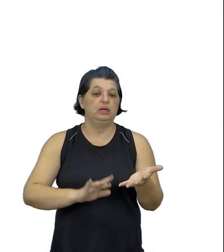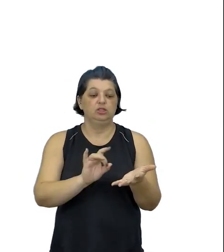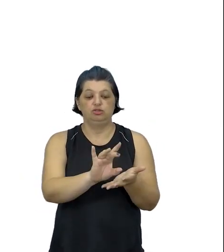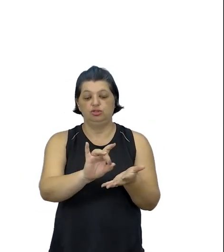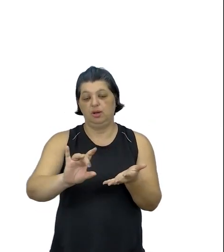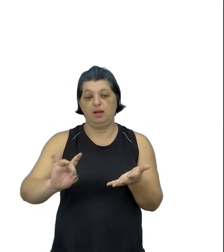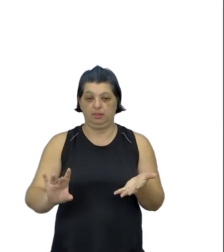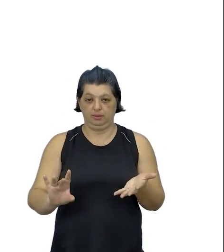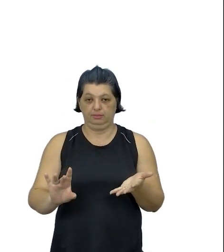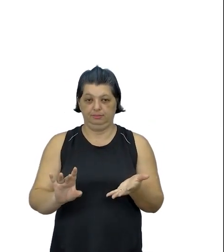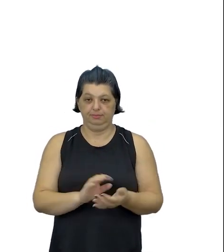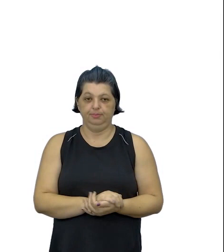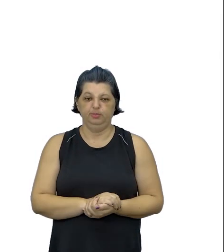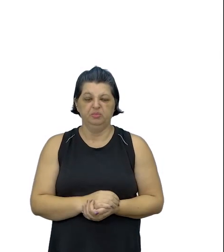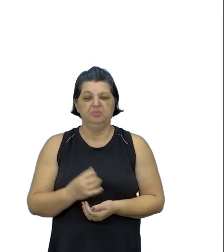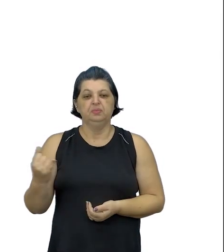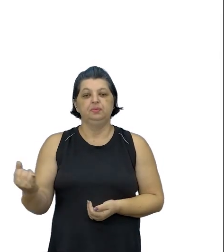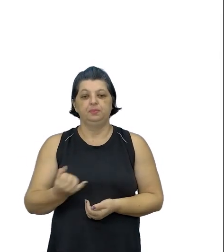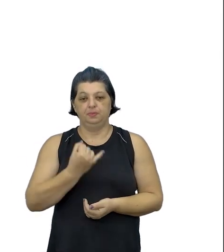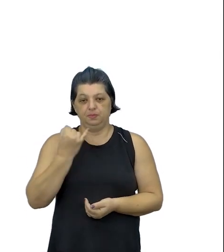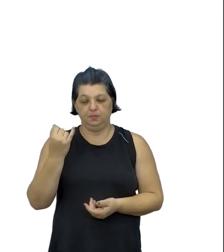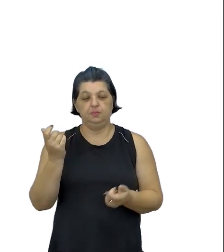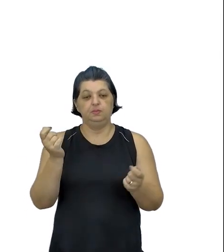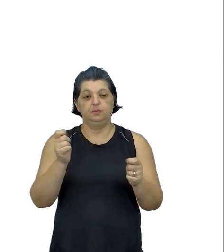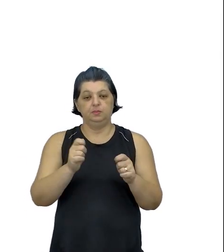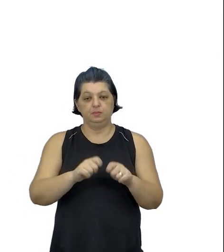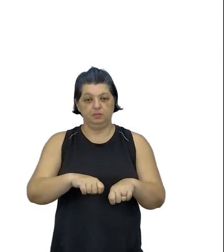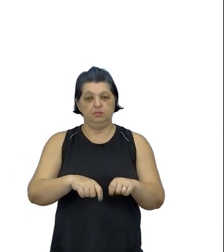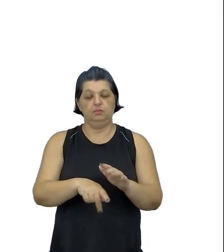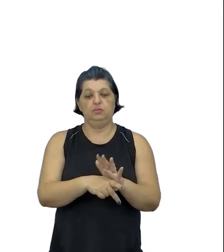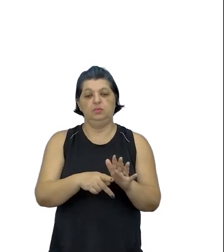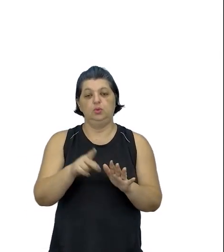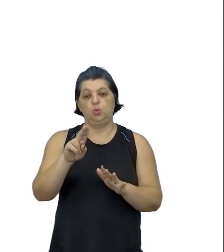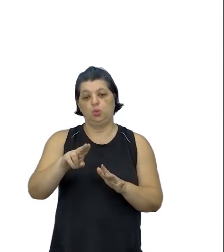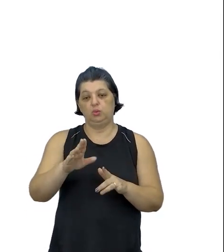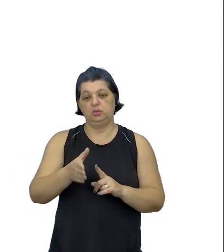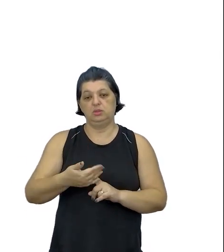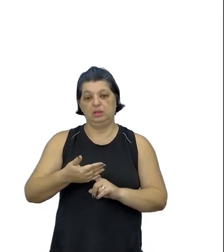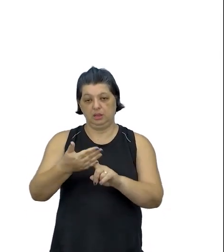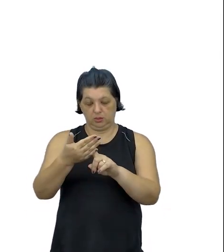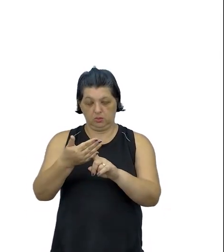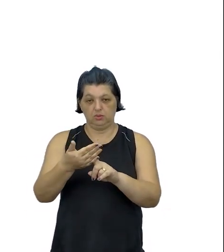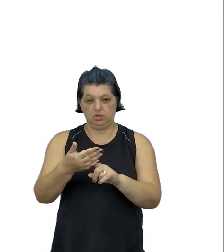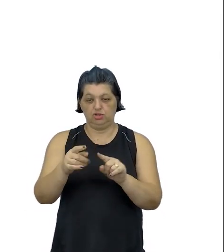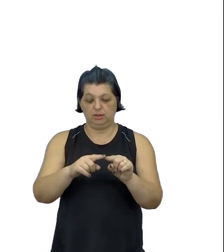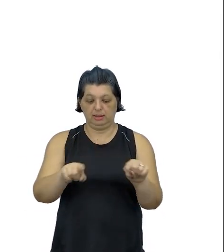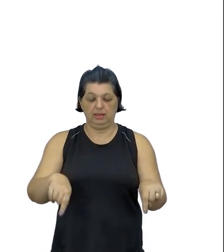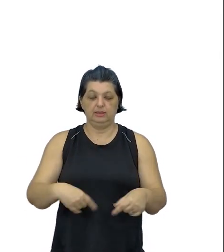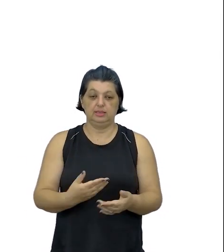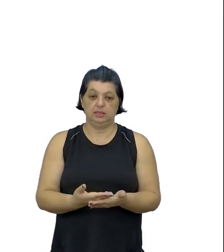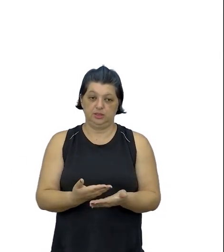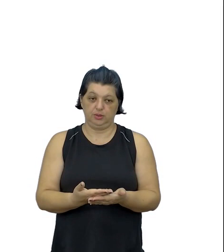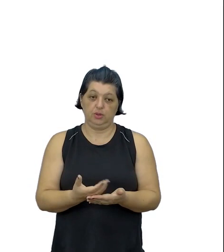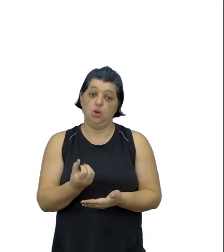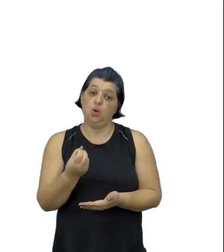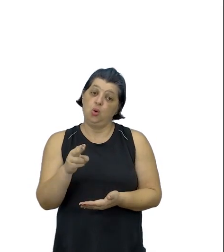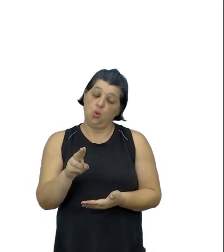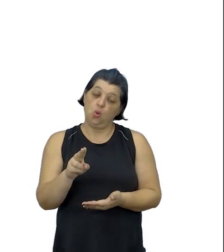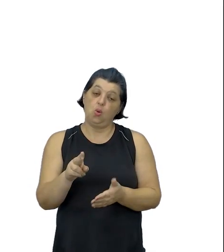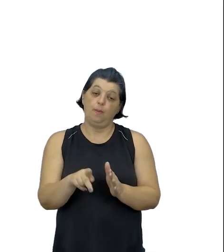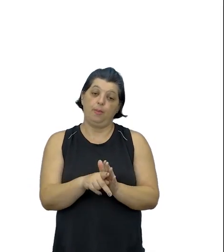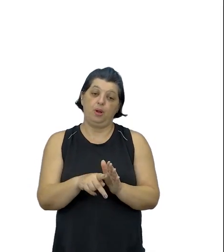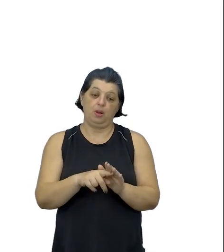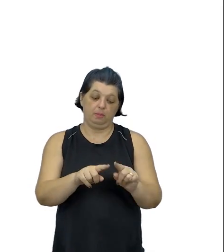eles. Analisar as possibilidades do uso de tecnologia em sala de aula ou em laboratórios